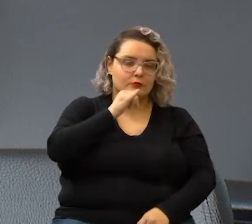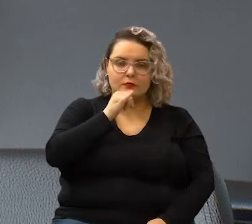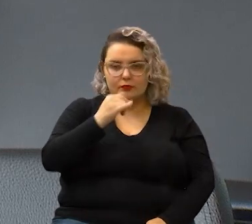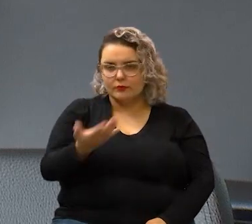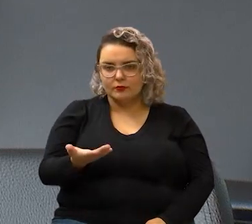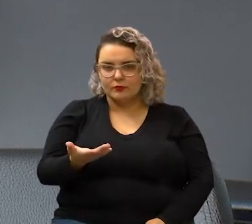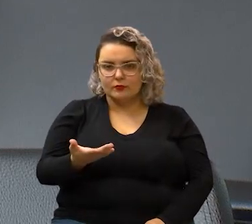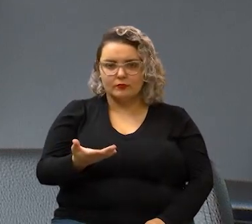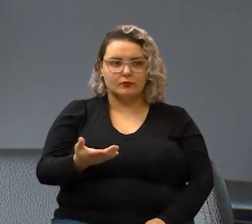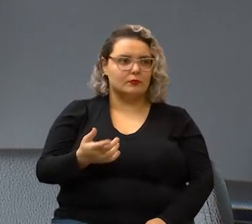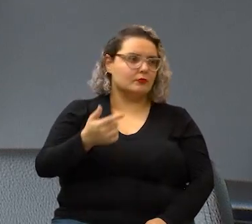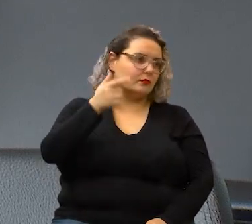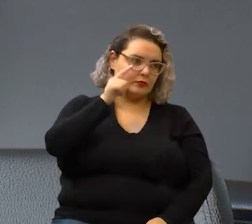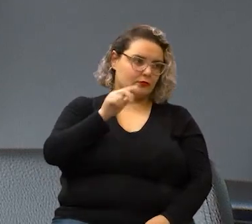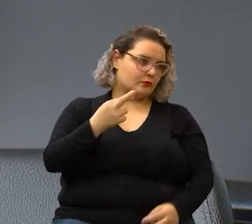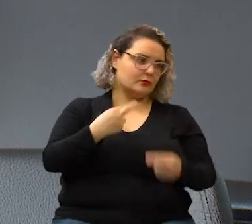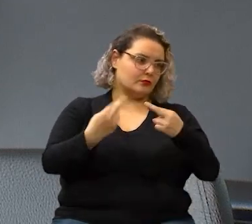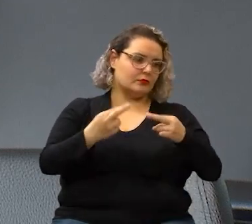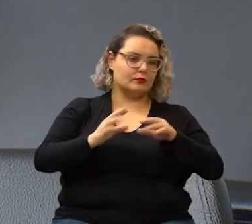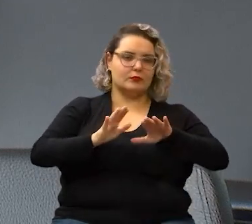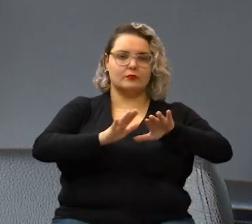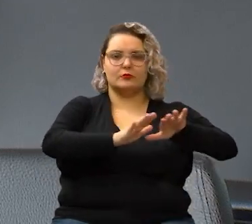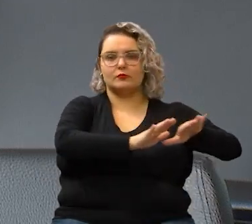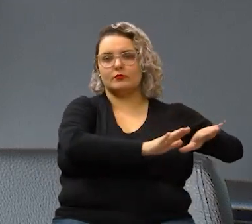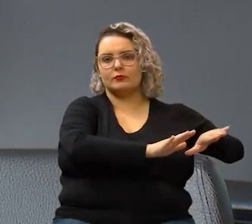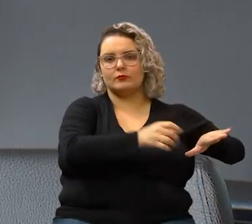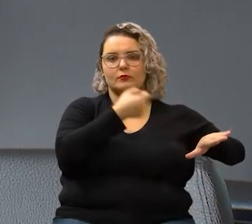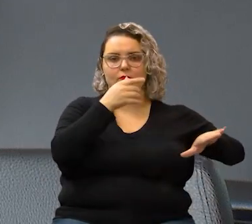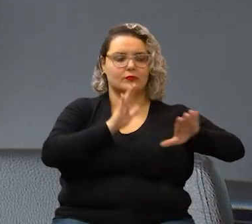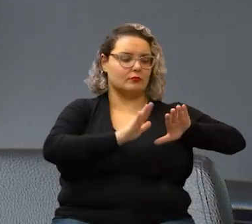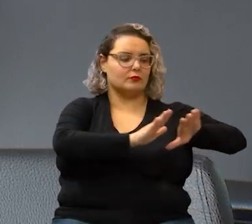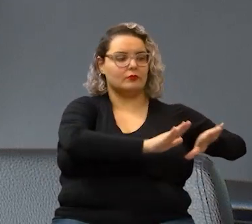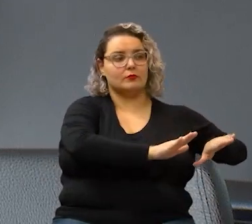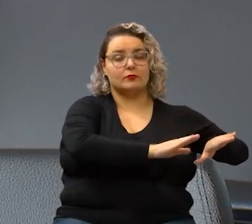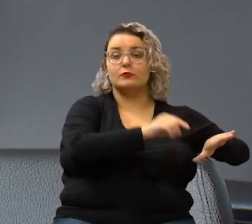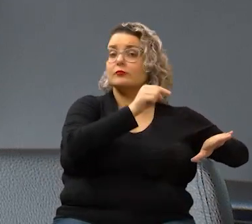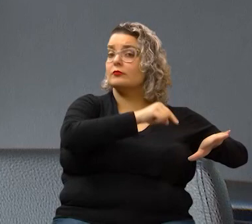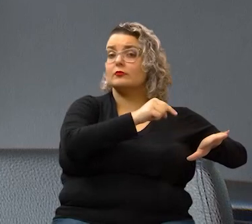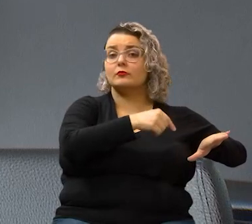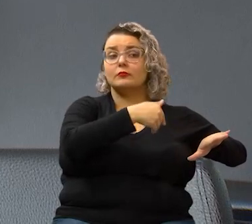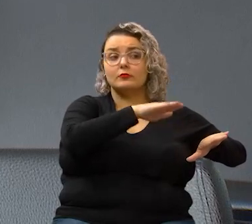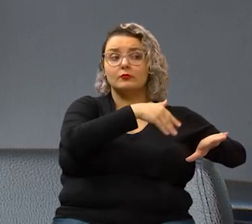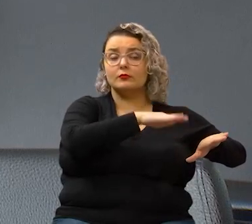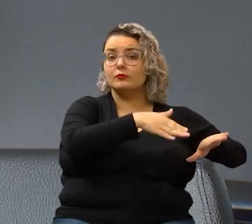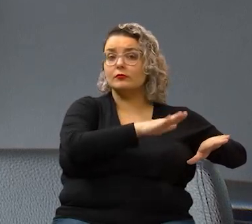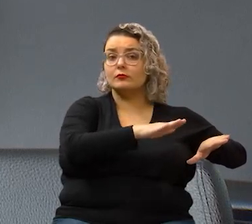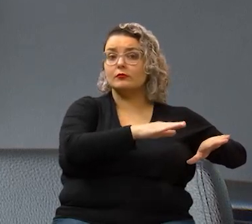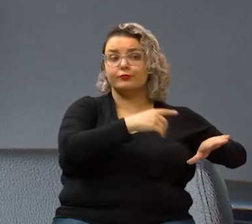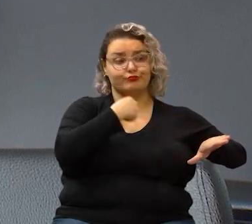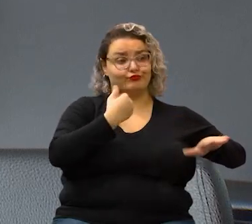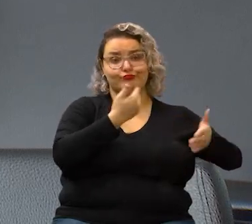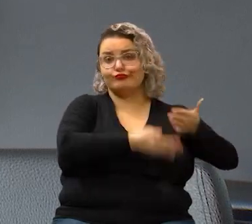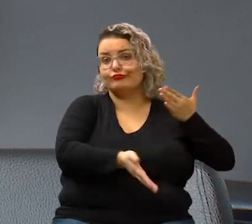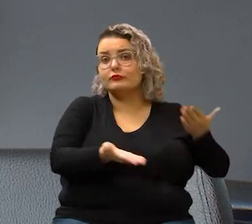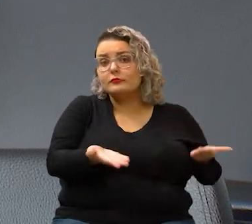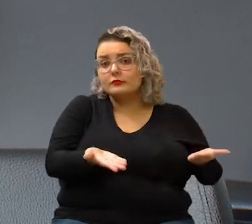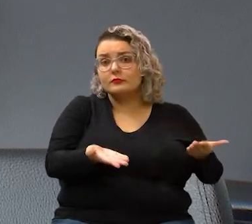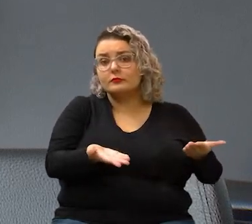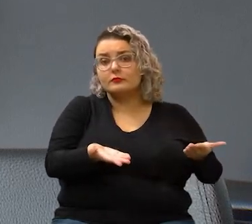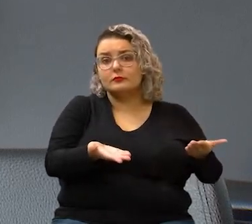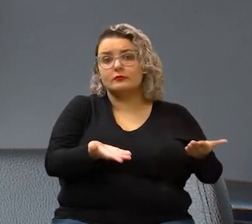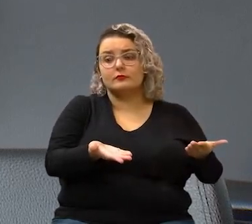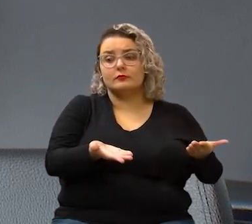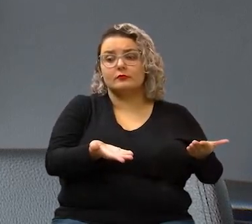alergia. E não se dá bem, encosta. Então aquele remédio vai acabar vencendo e